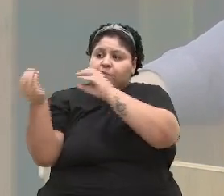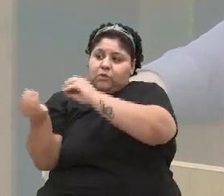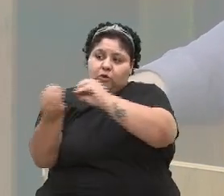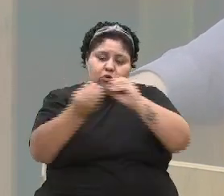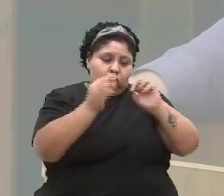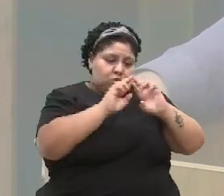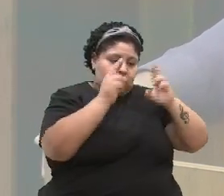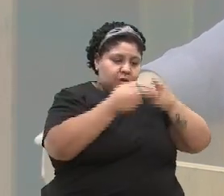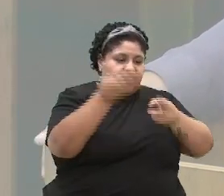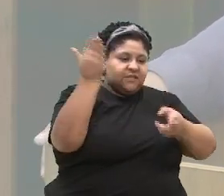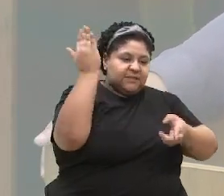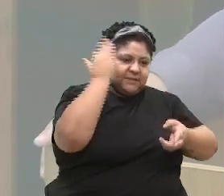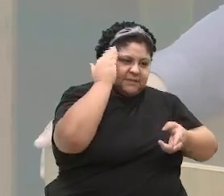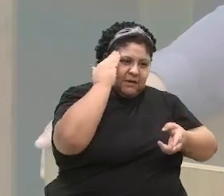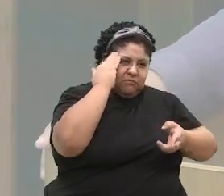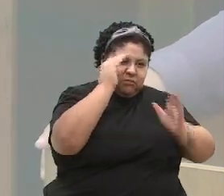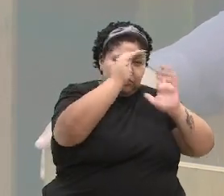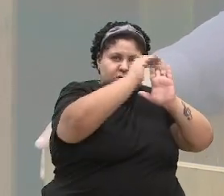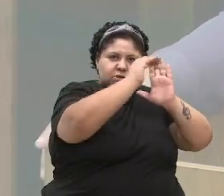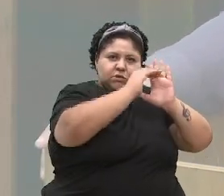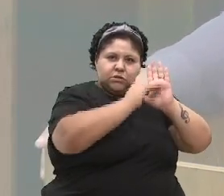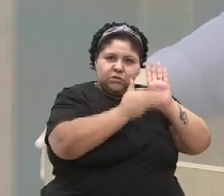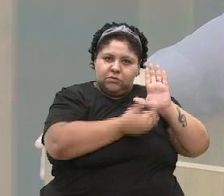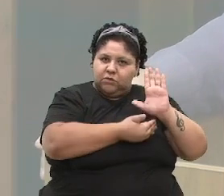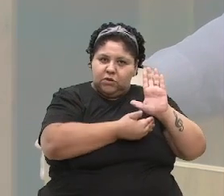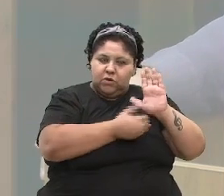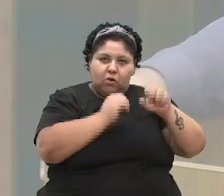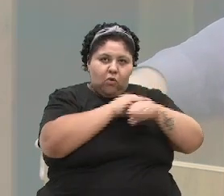lá sabe, ponderei várias questões com o prefeito.